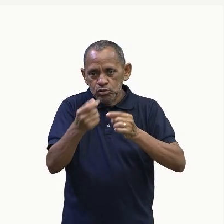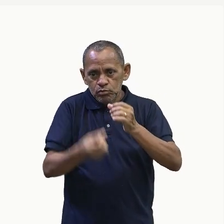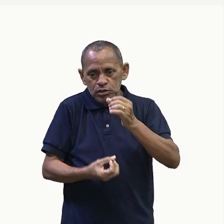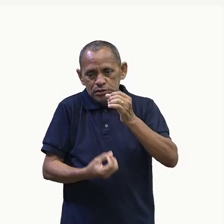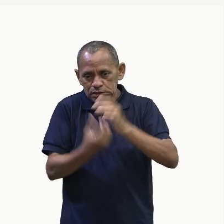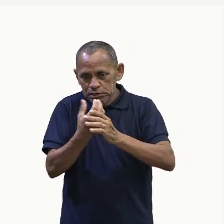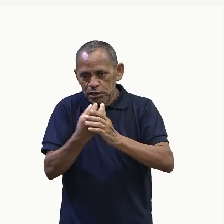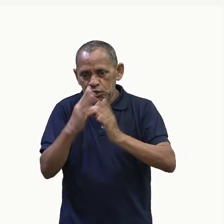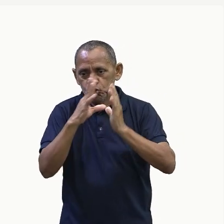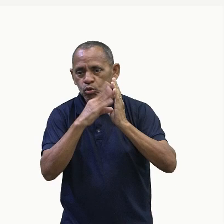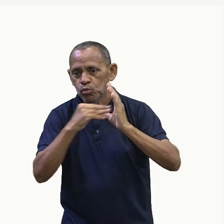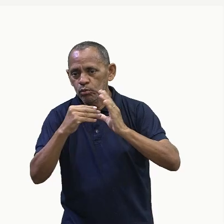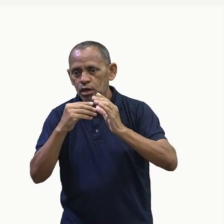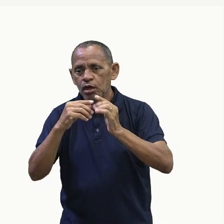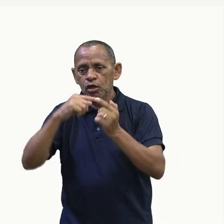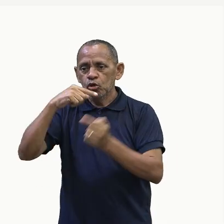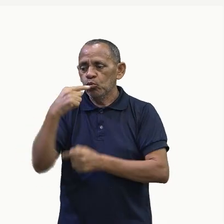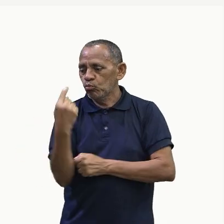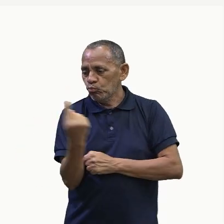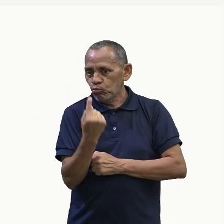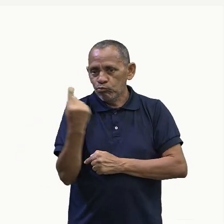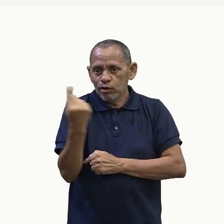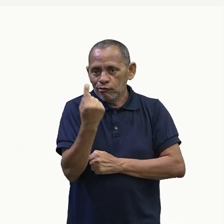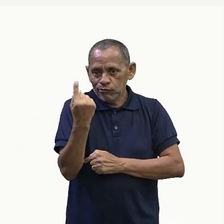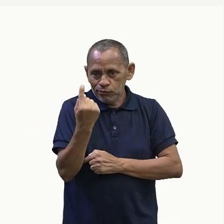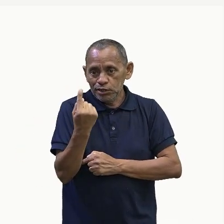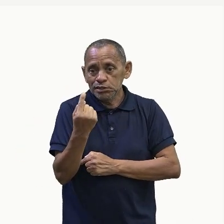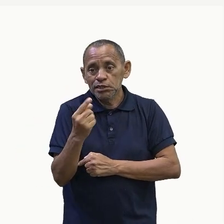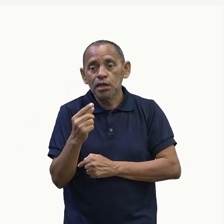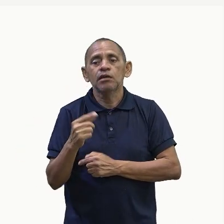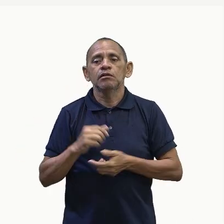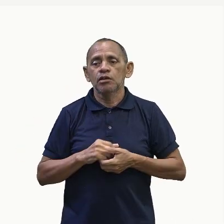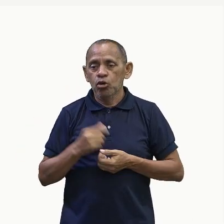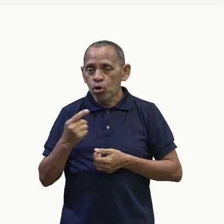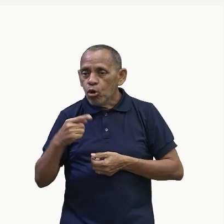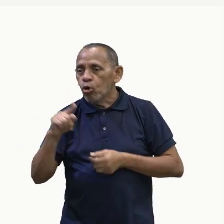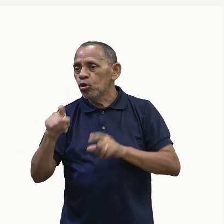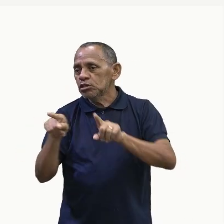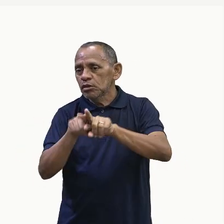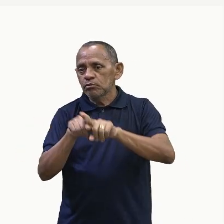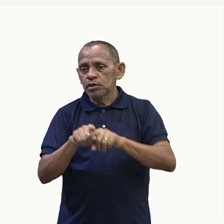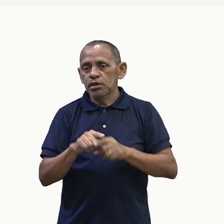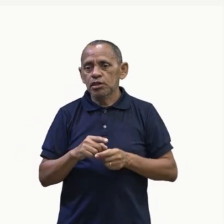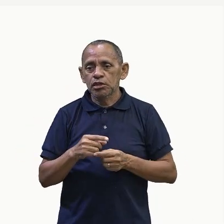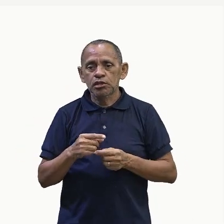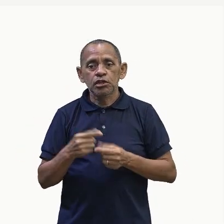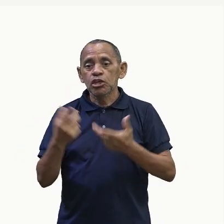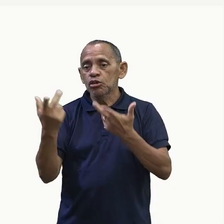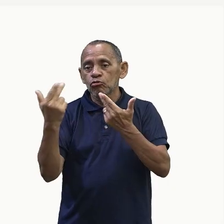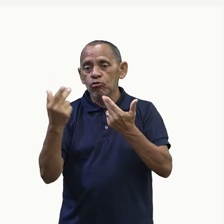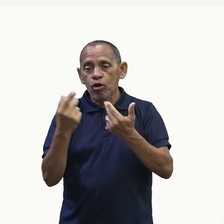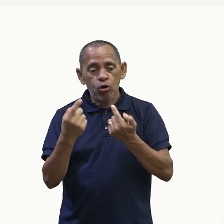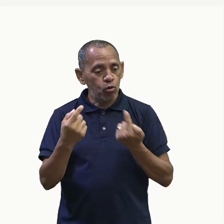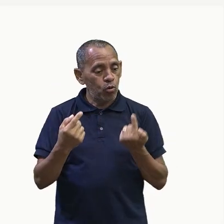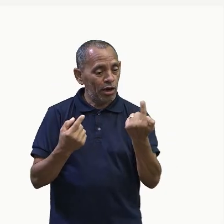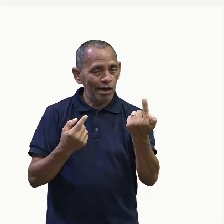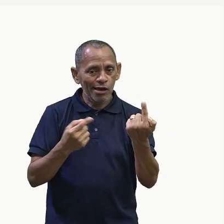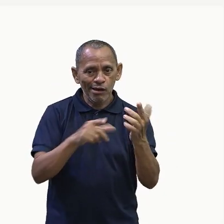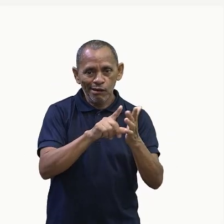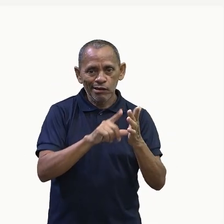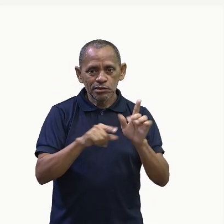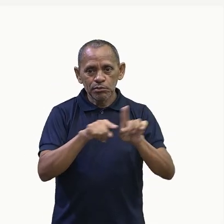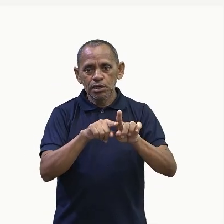nova fita, né, àquela que era original, tá bom? Então, aí nós temos, ao final